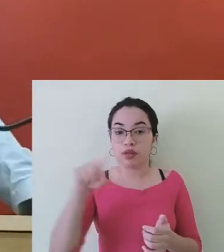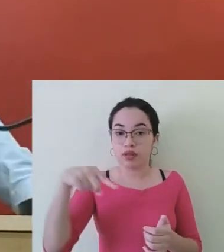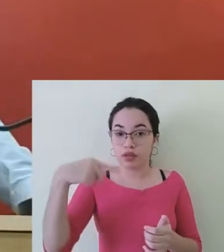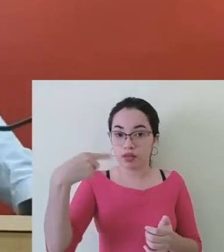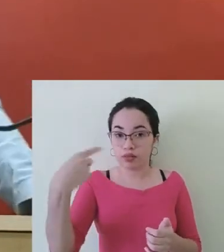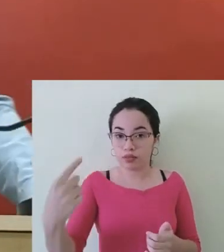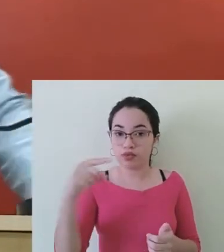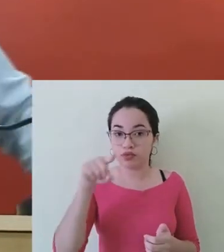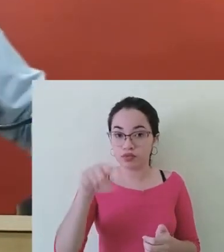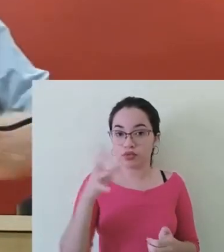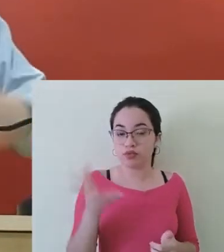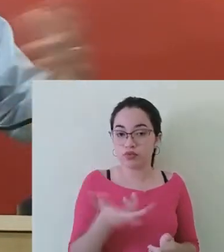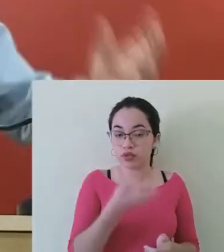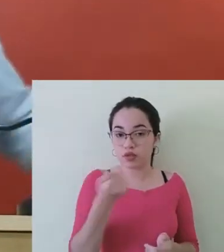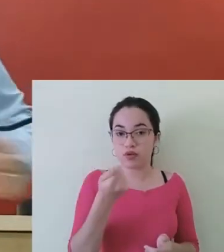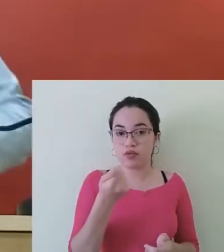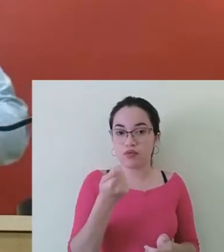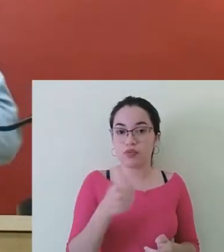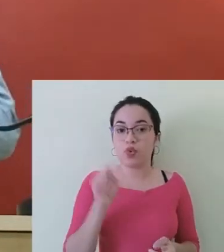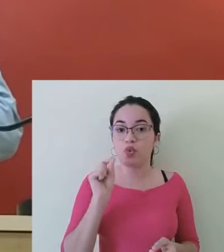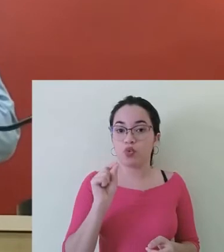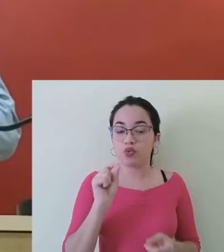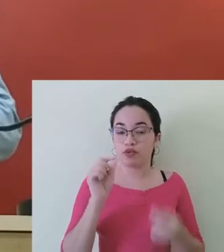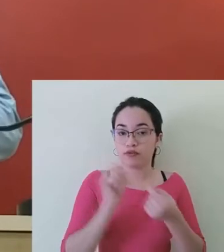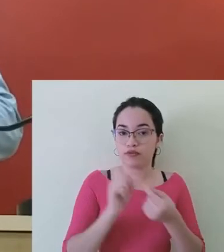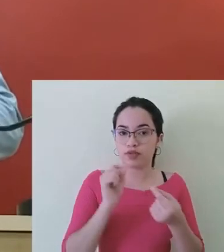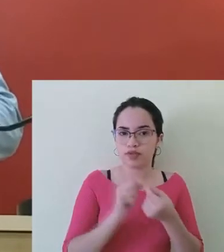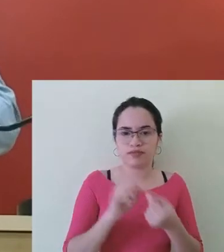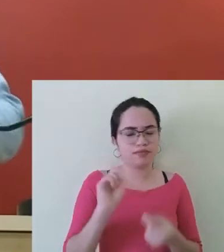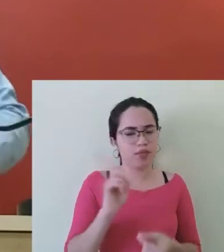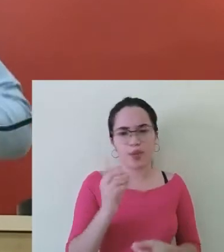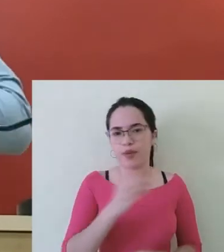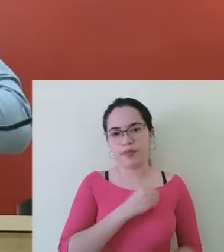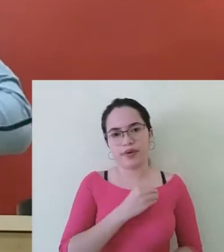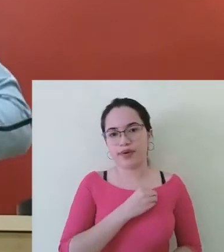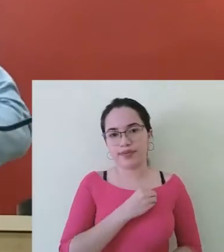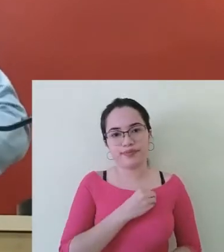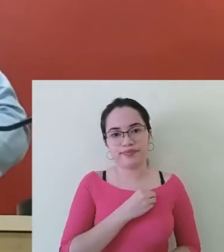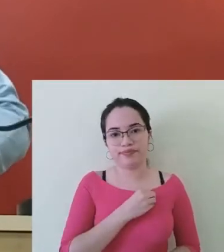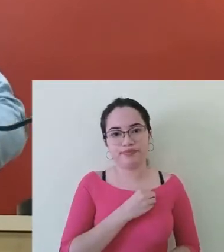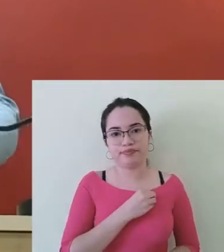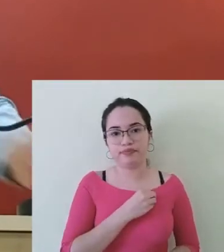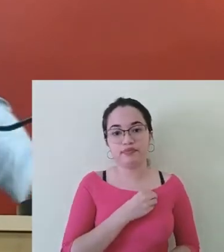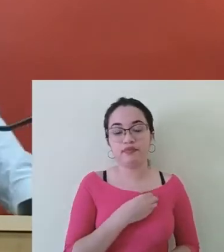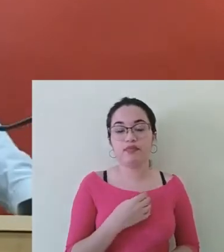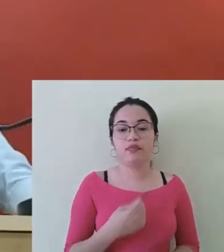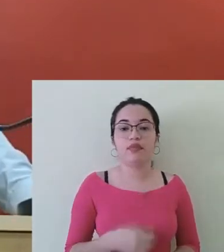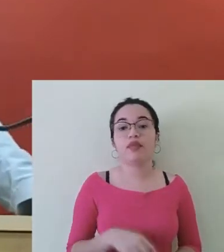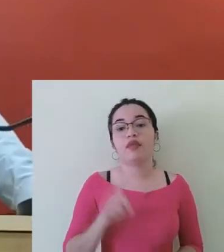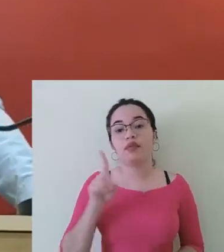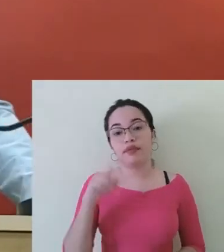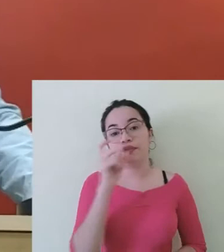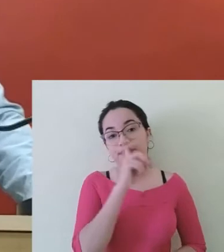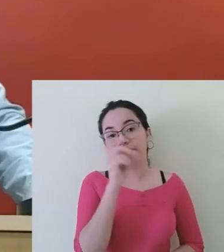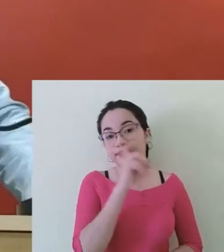for salvo, o que você fizer já não é mais pecado, que você não peca mais. Isso é